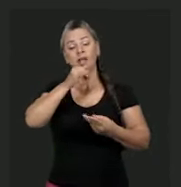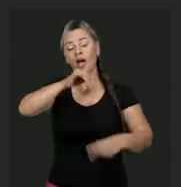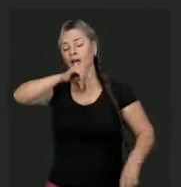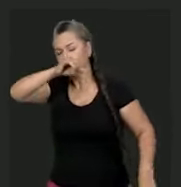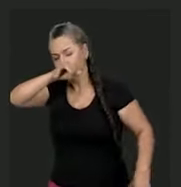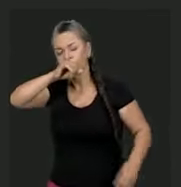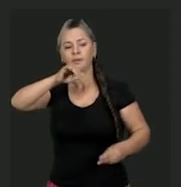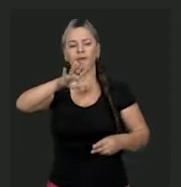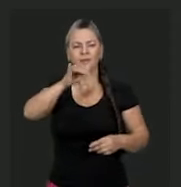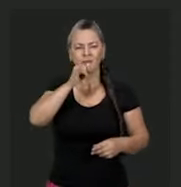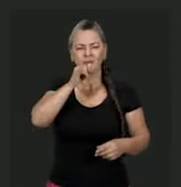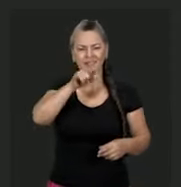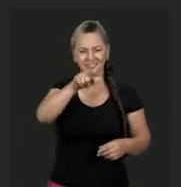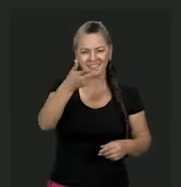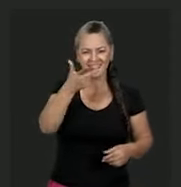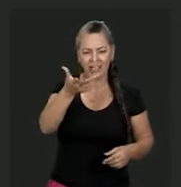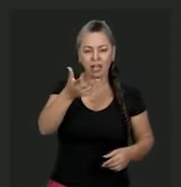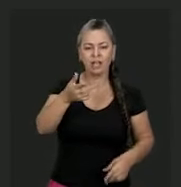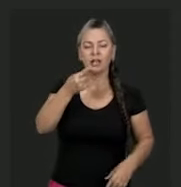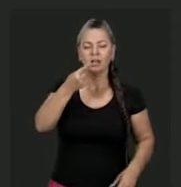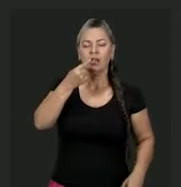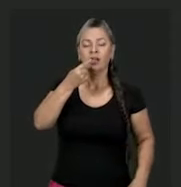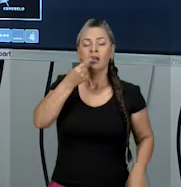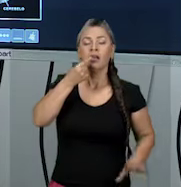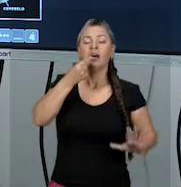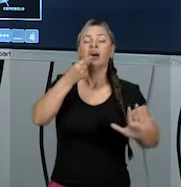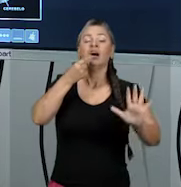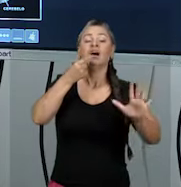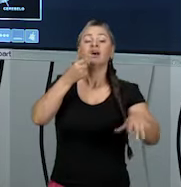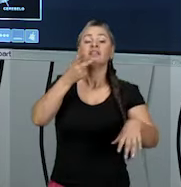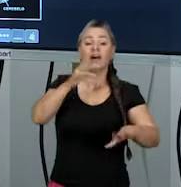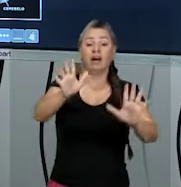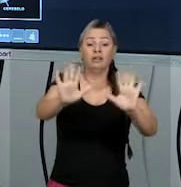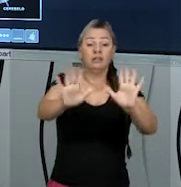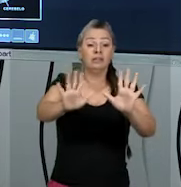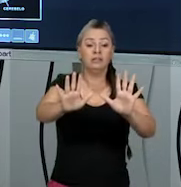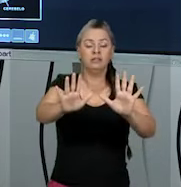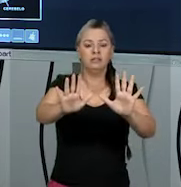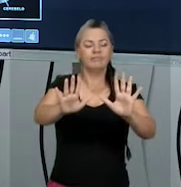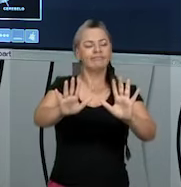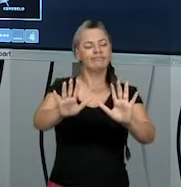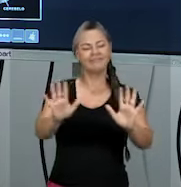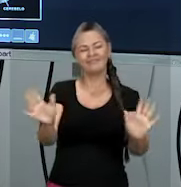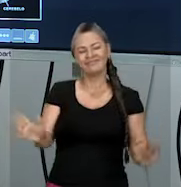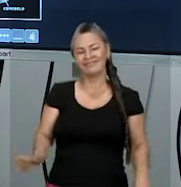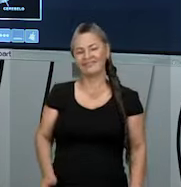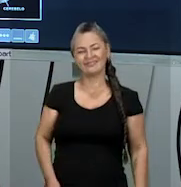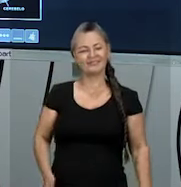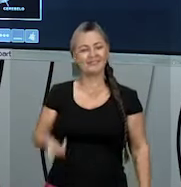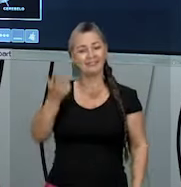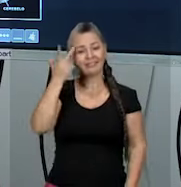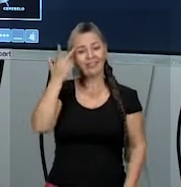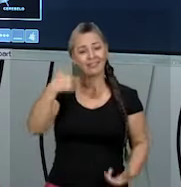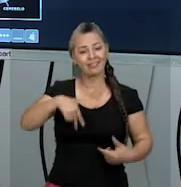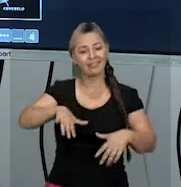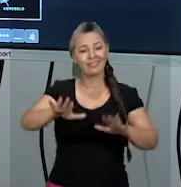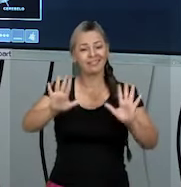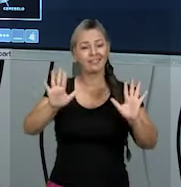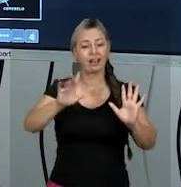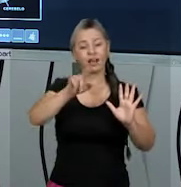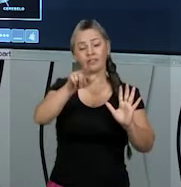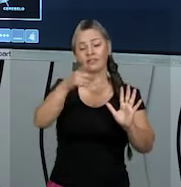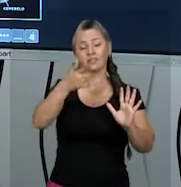quer espirrar ou tossir, não adianta falar com a pessoa, não faz não. É involuntário, A gente tosse e